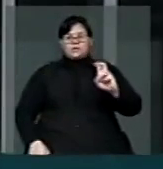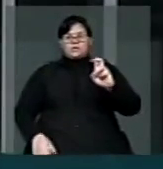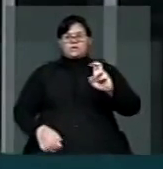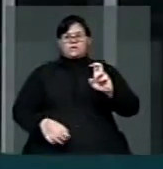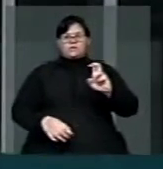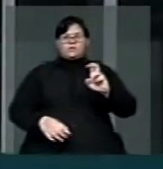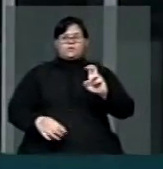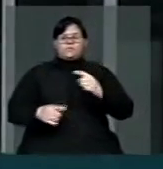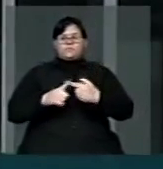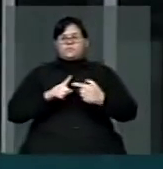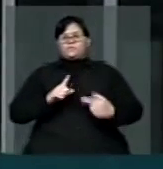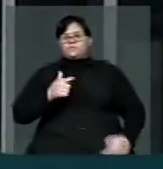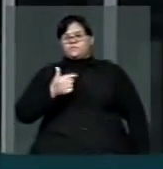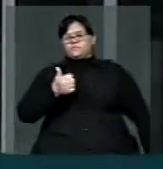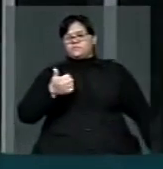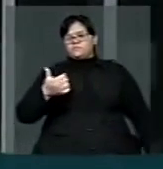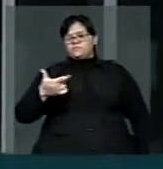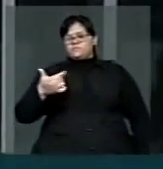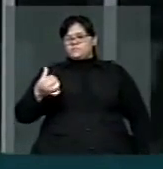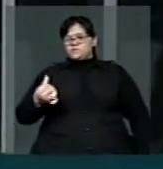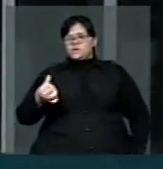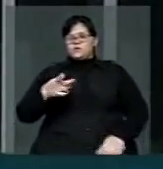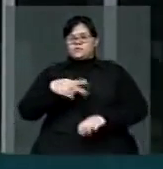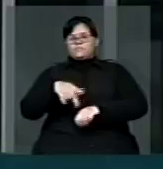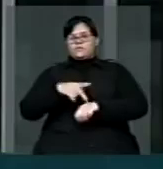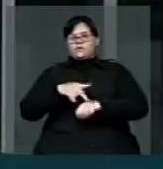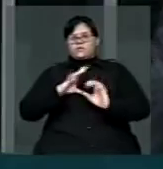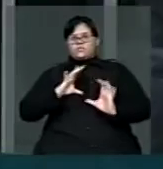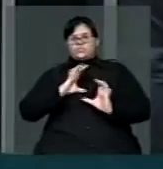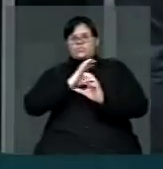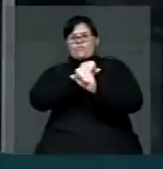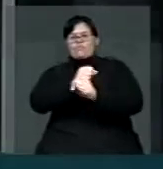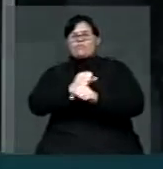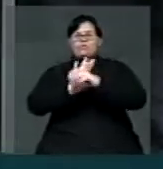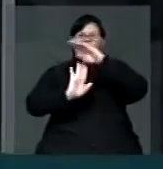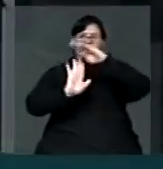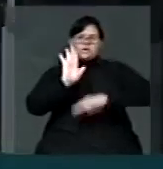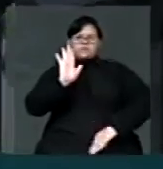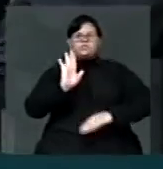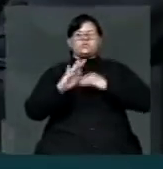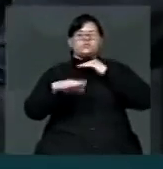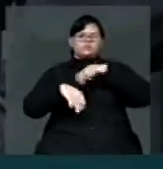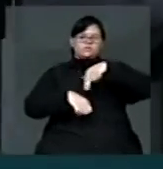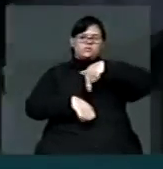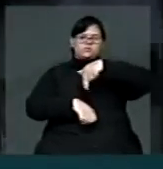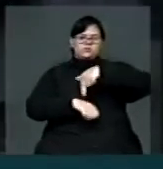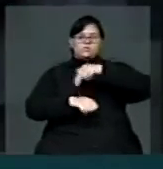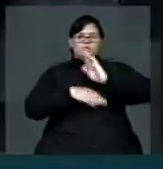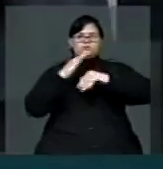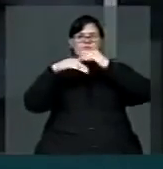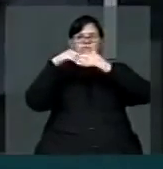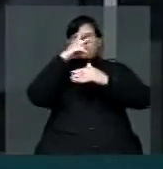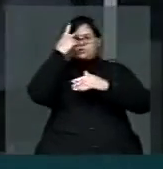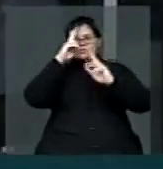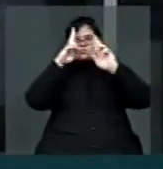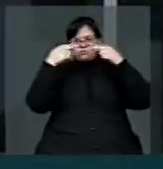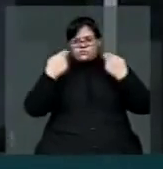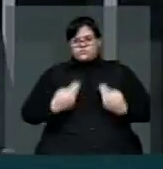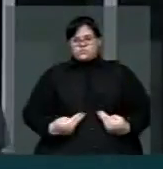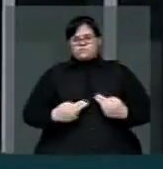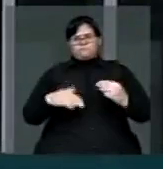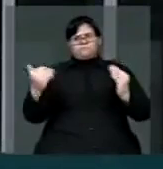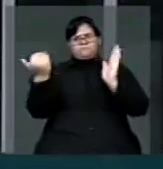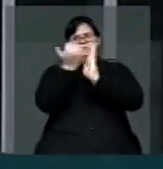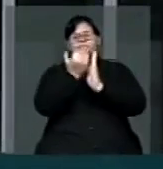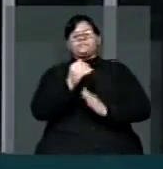186 países, compondo a lista das nações com desenvolvimento humano elevado. Em 1980,